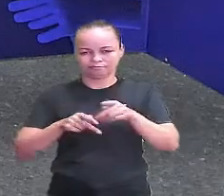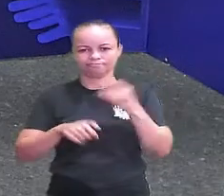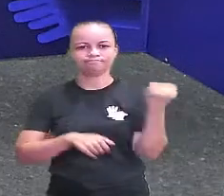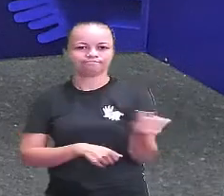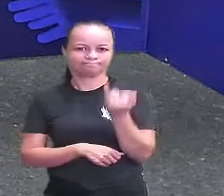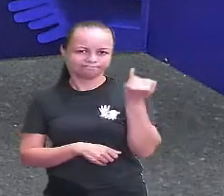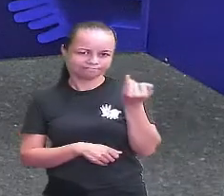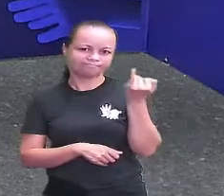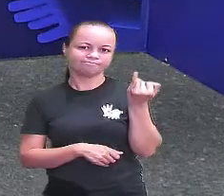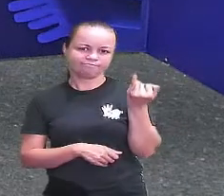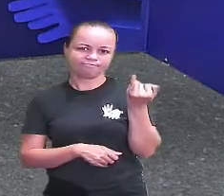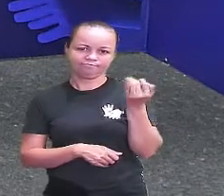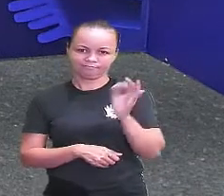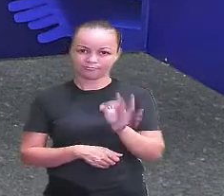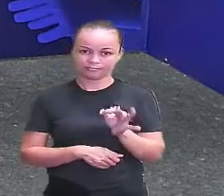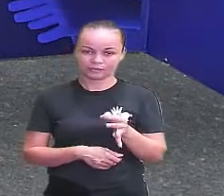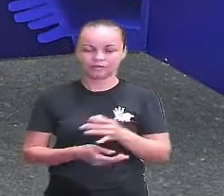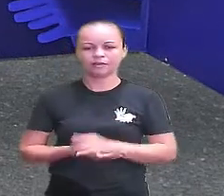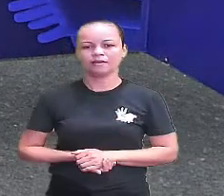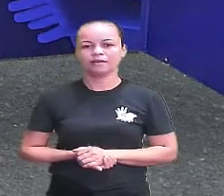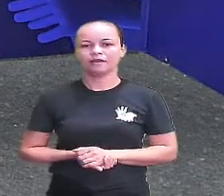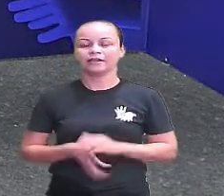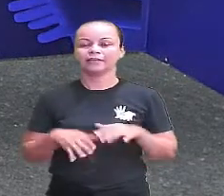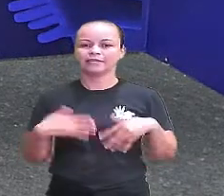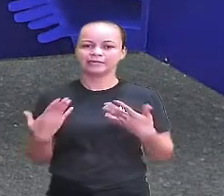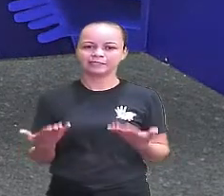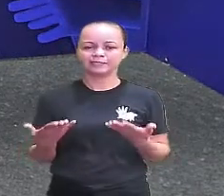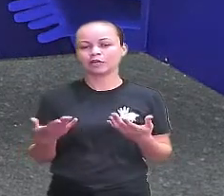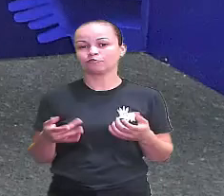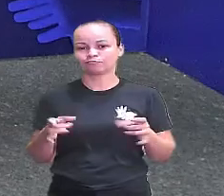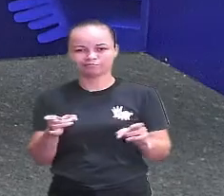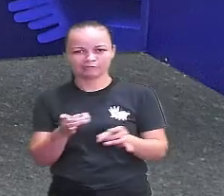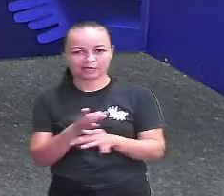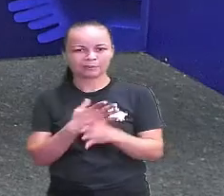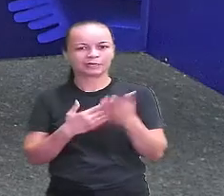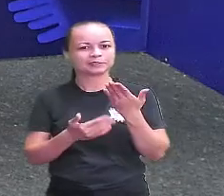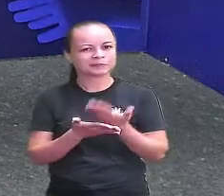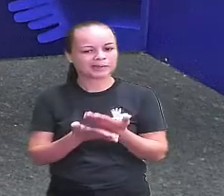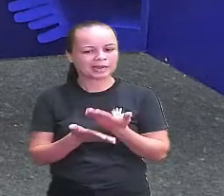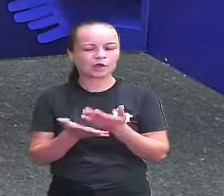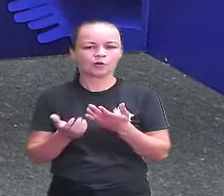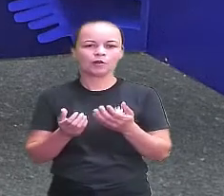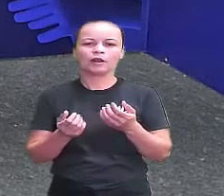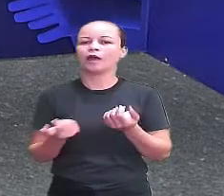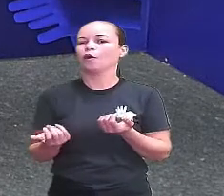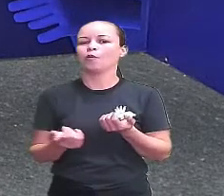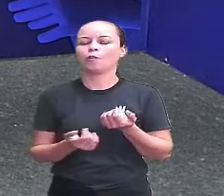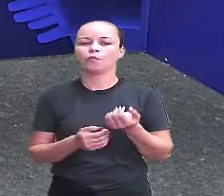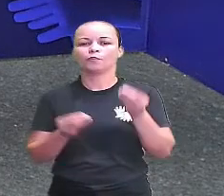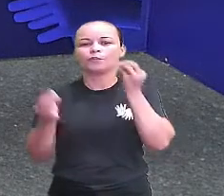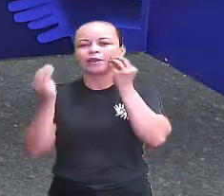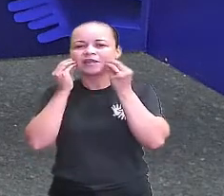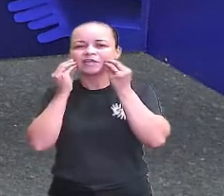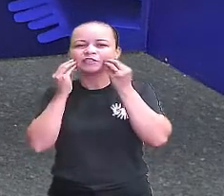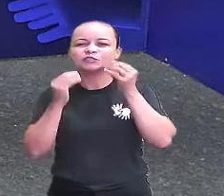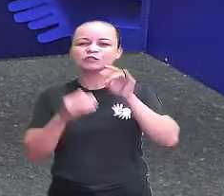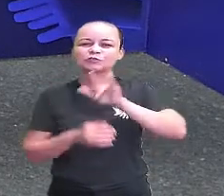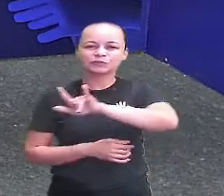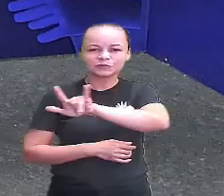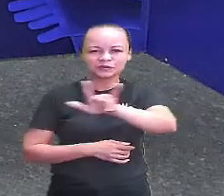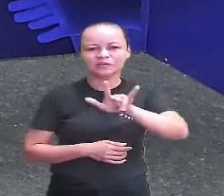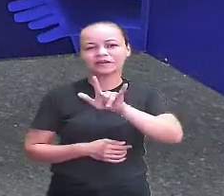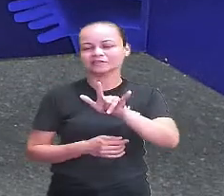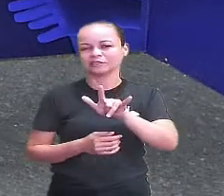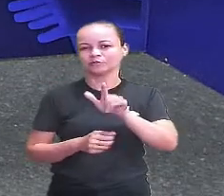importante, tá certo? Então, vou ficando por aqui. Beijo no coração de todos vocês. Espero cada